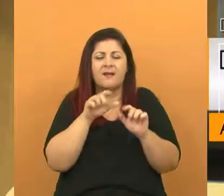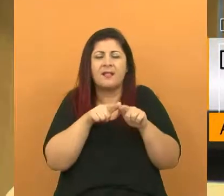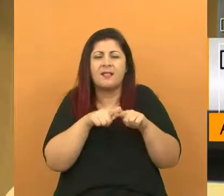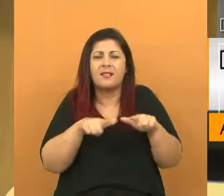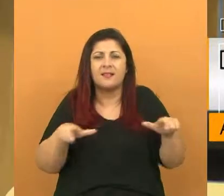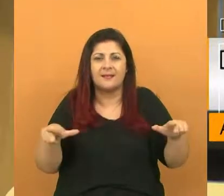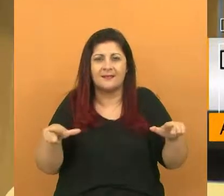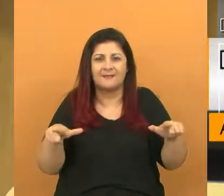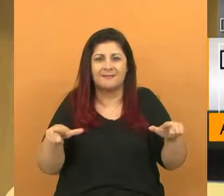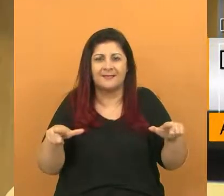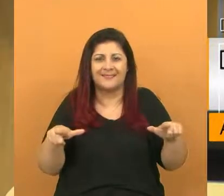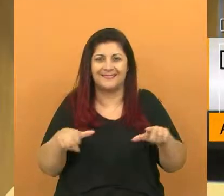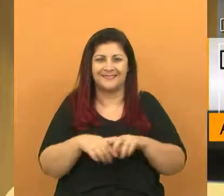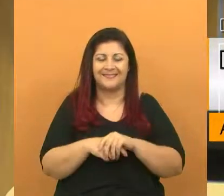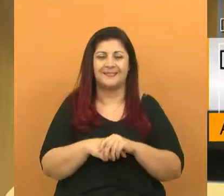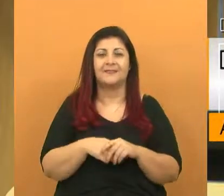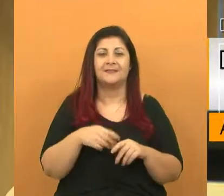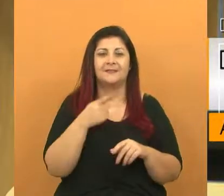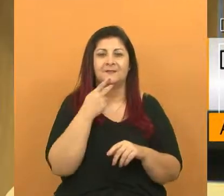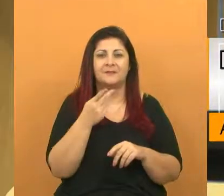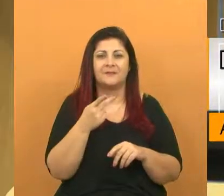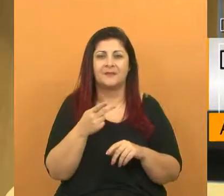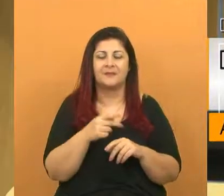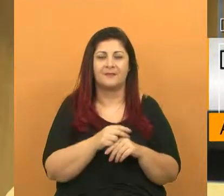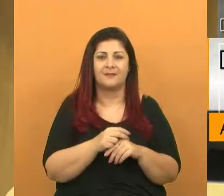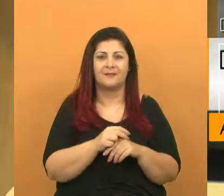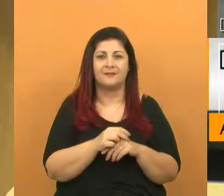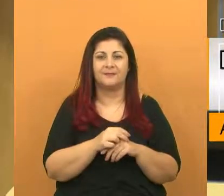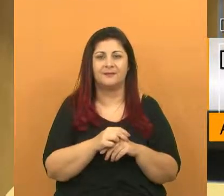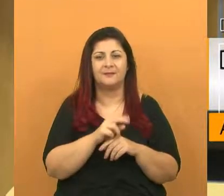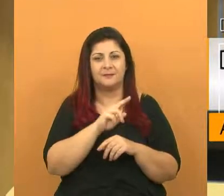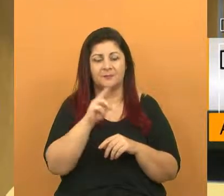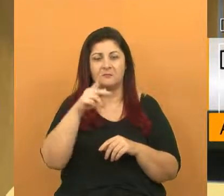chamada orgulhosamente de lagoa de joca